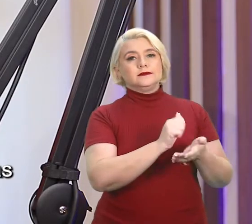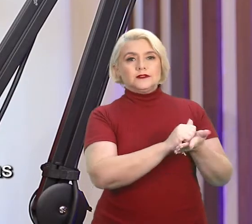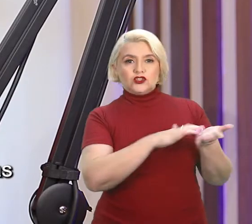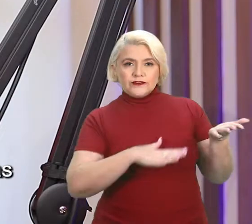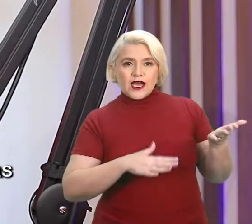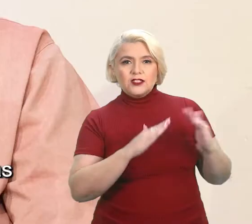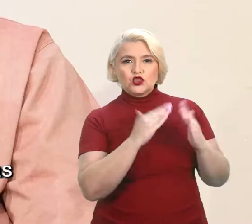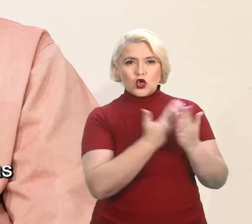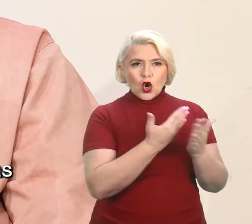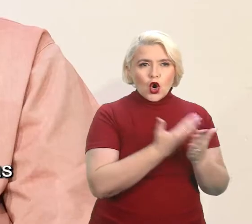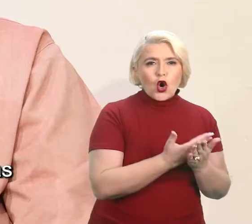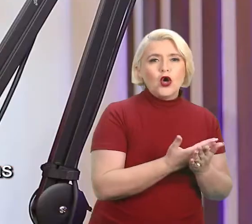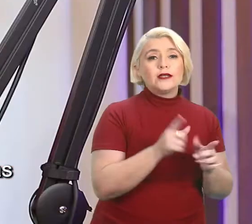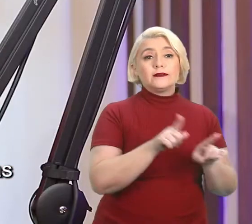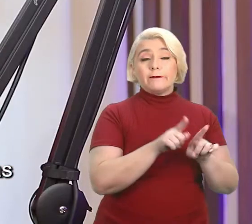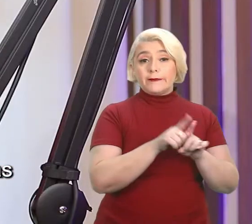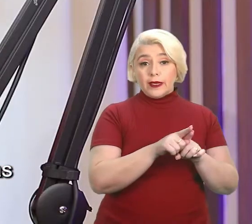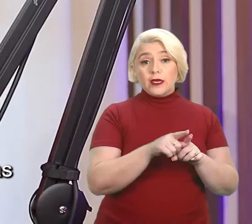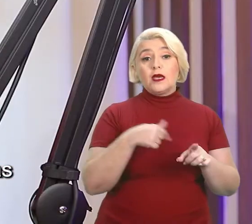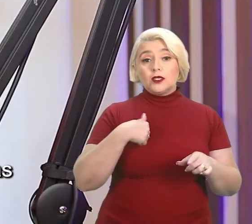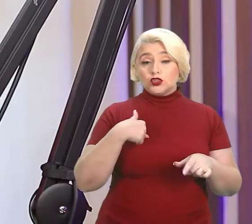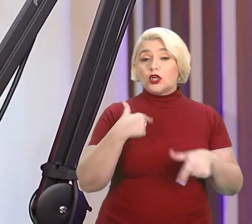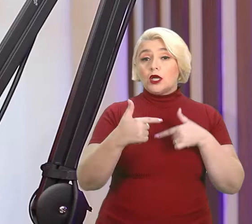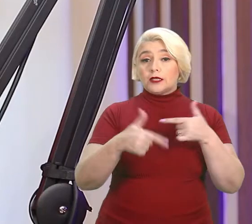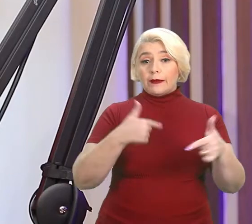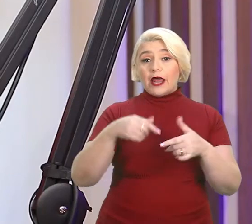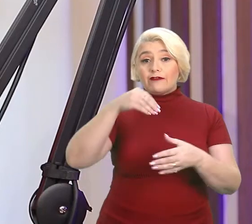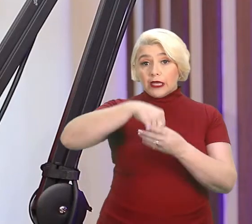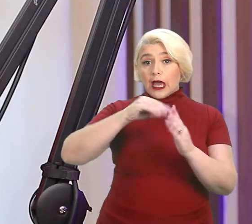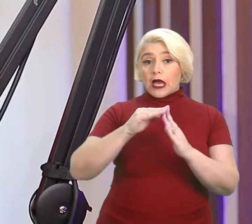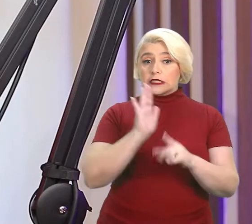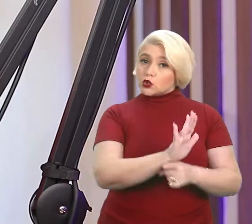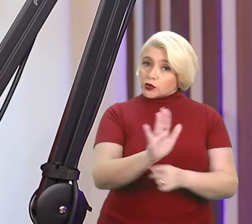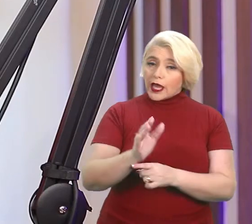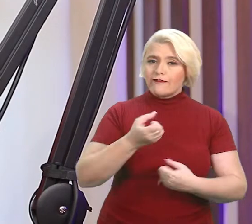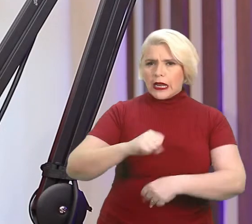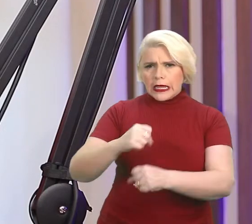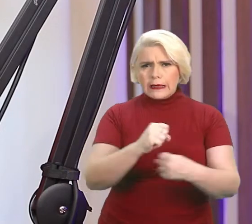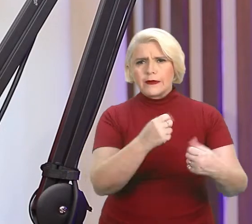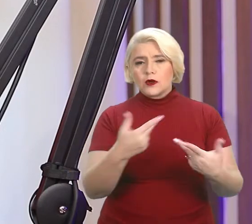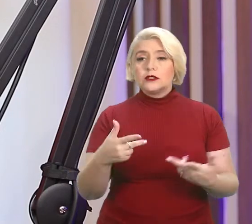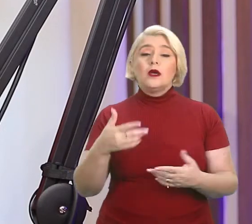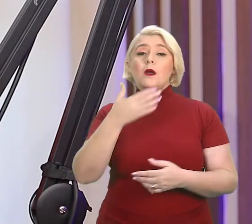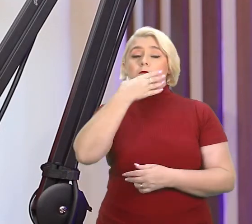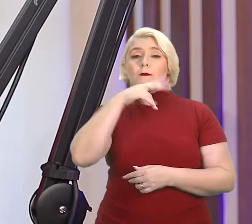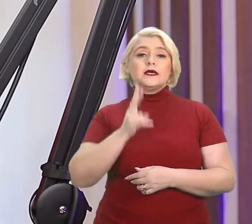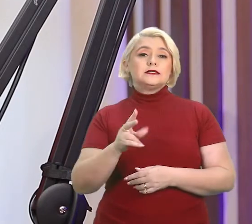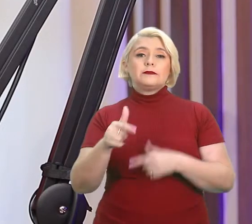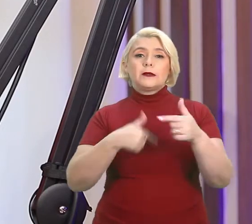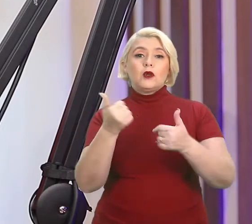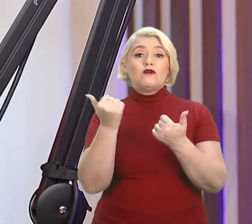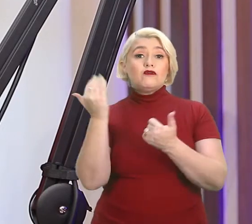de casa, né? E aí, ela estava. E meu pai sempre trabalhou fora. Ele tinha uma loja